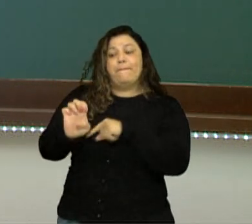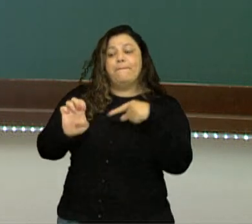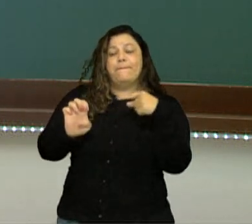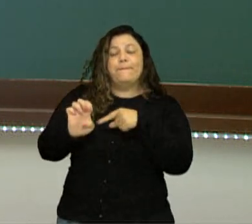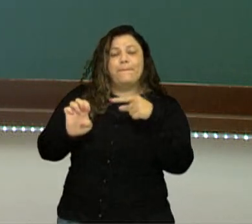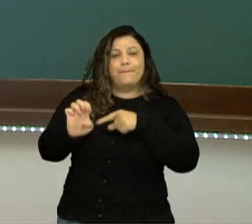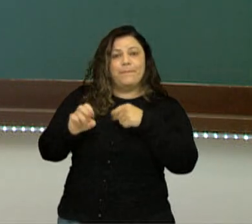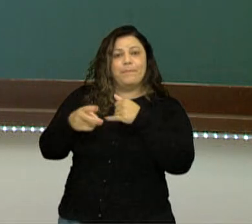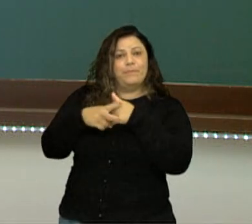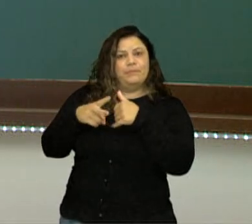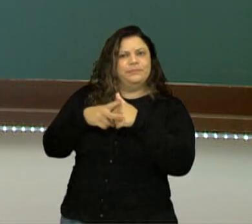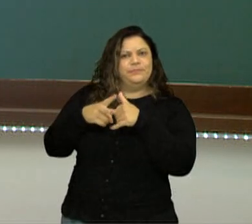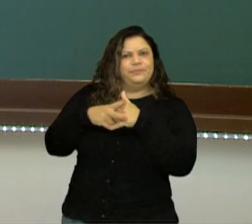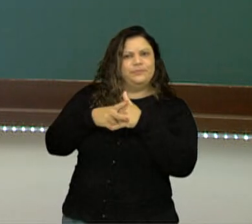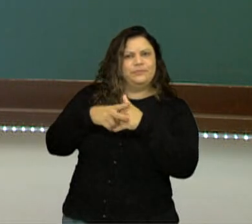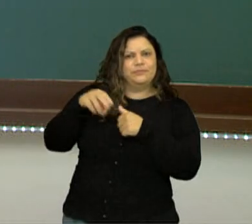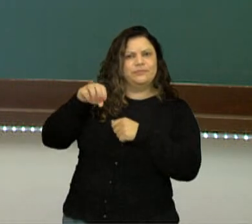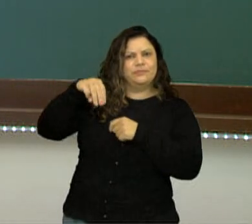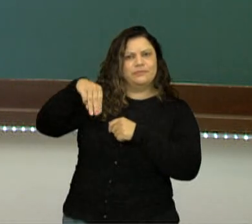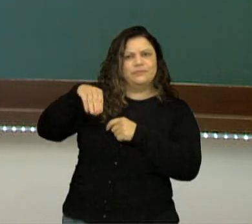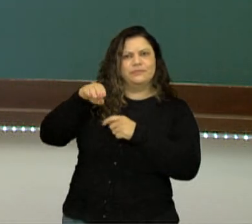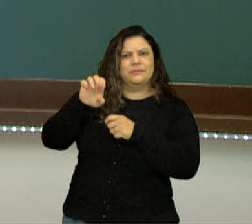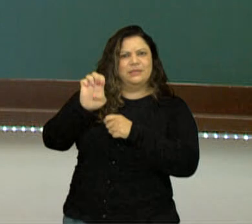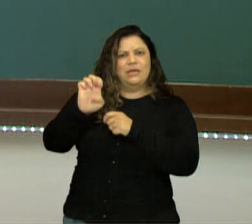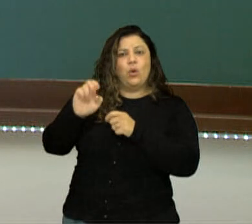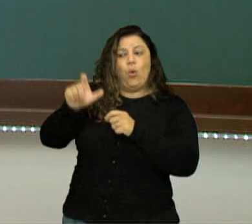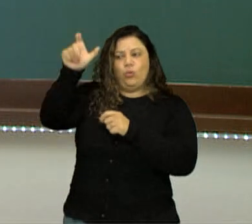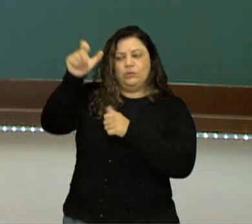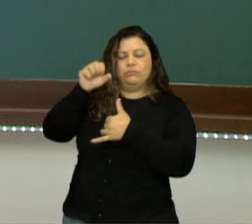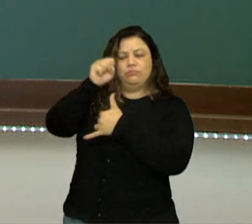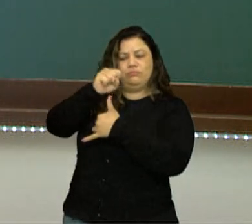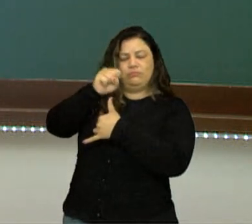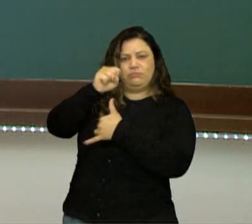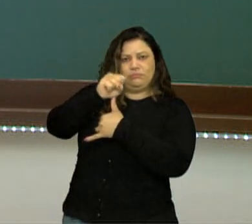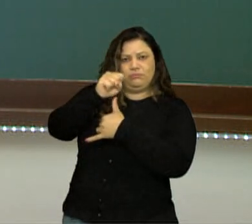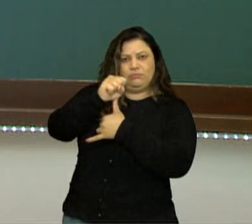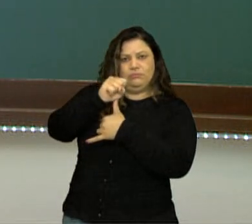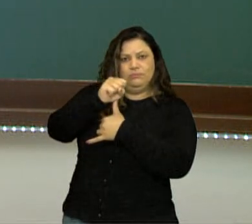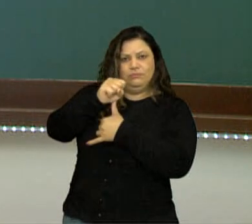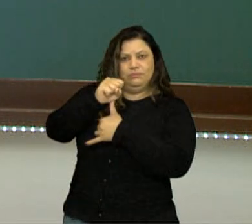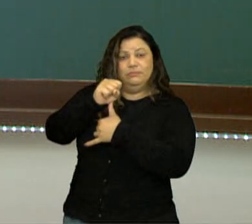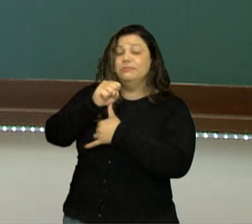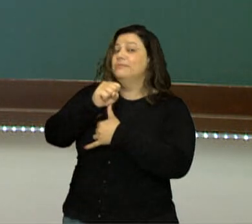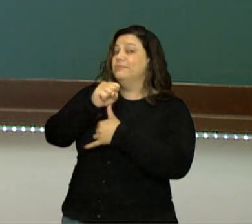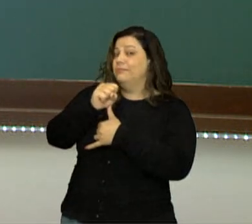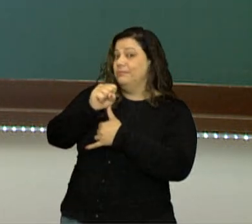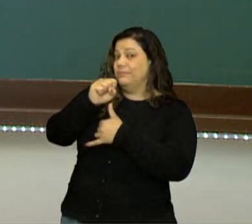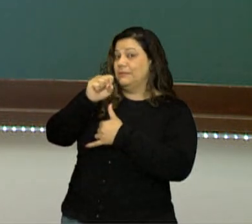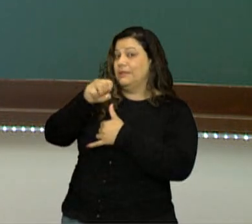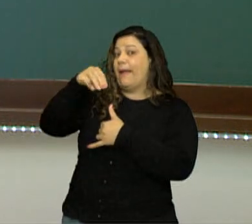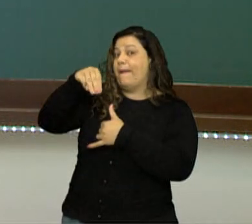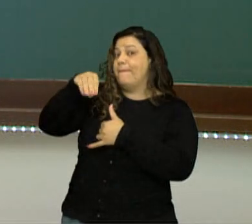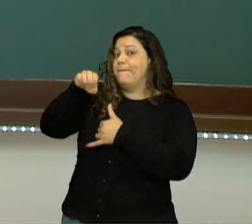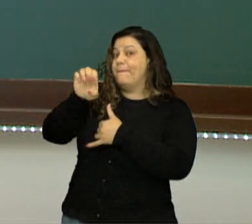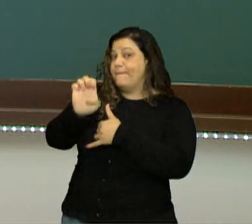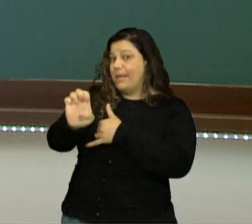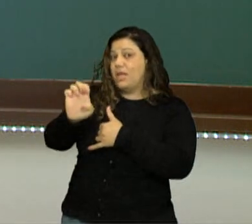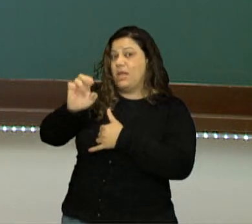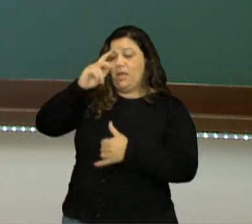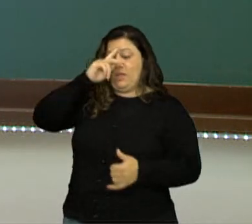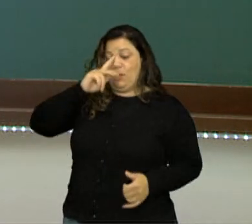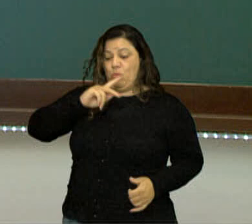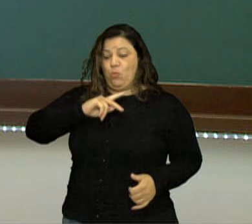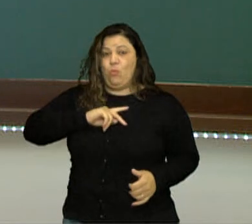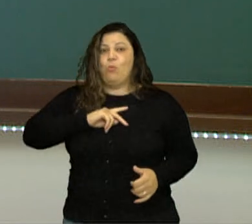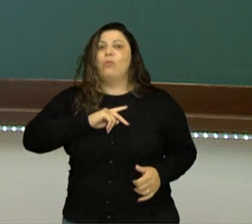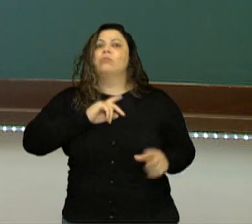preocupo. Então, há o sujeito eu faz a preocupação sobre ela mesma, né? Então, eu me preocupo. Então, eu